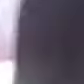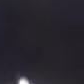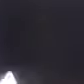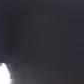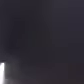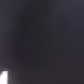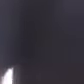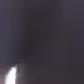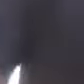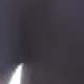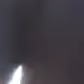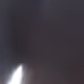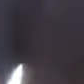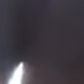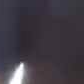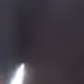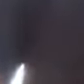Não deu